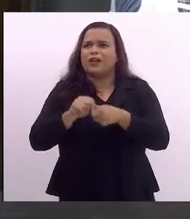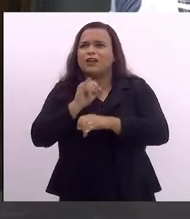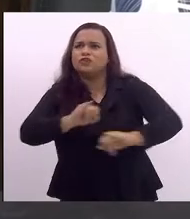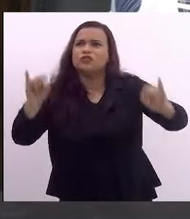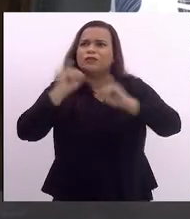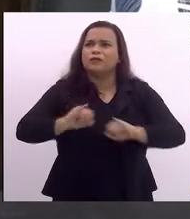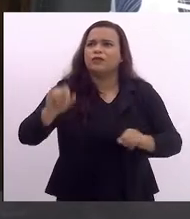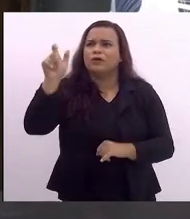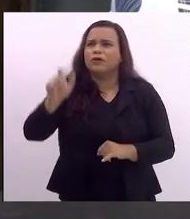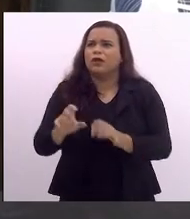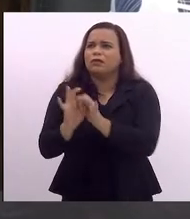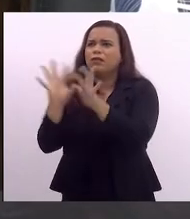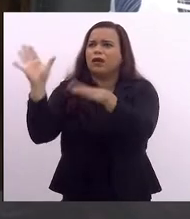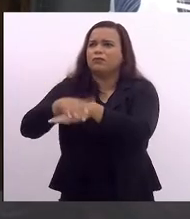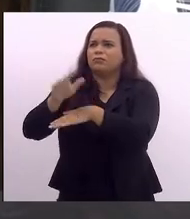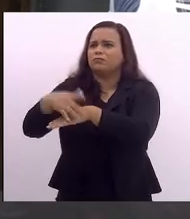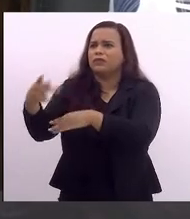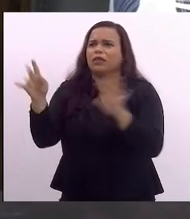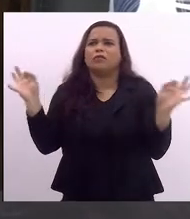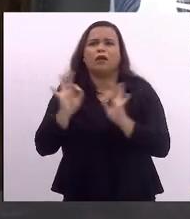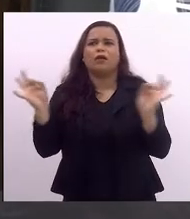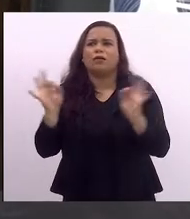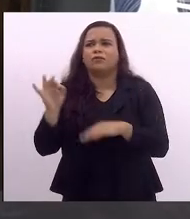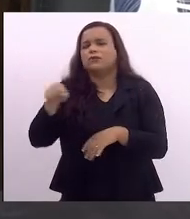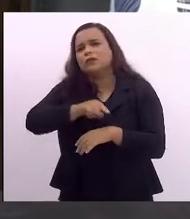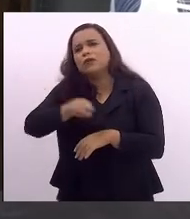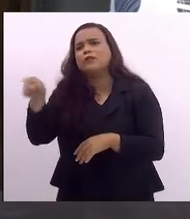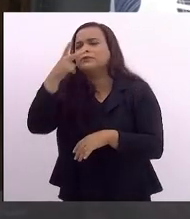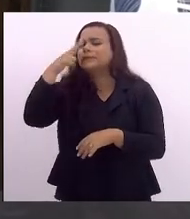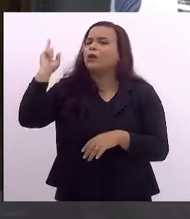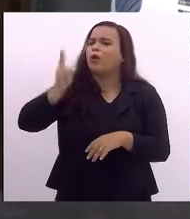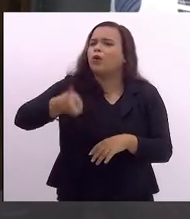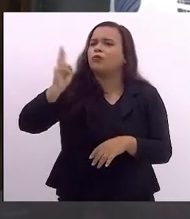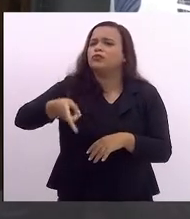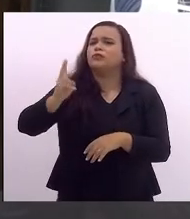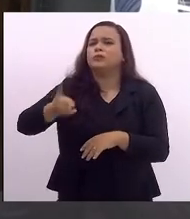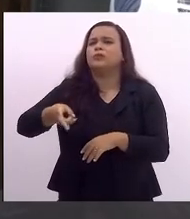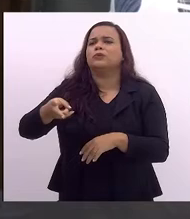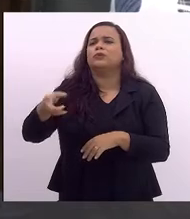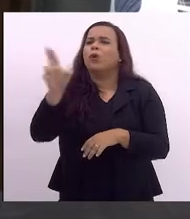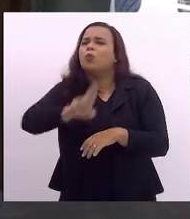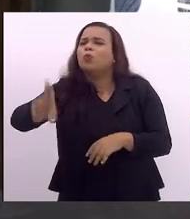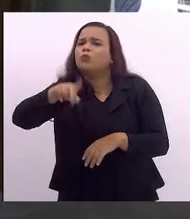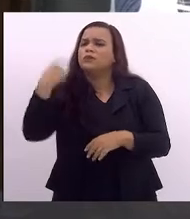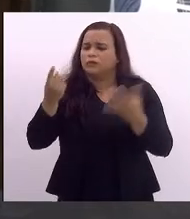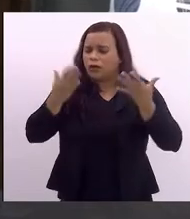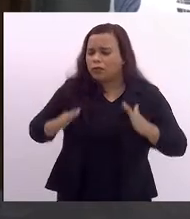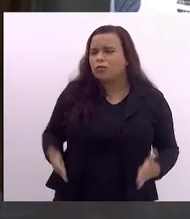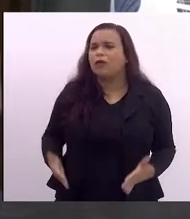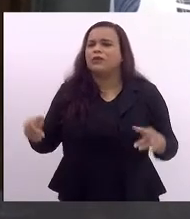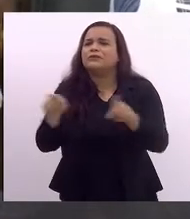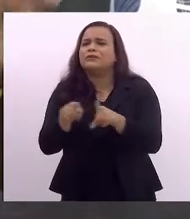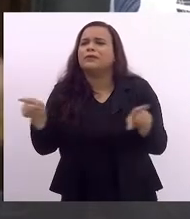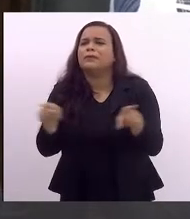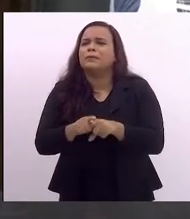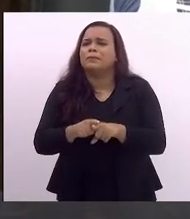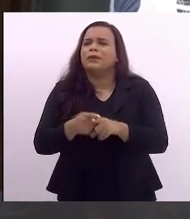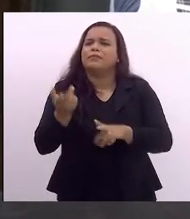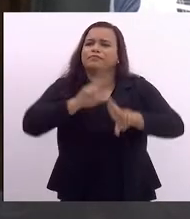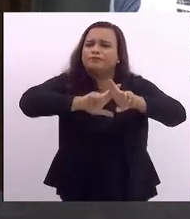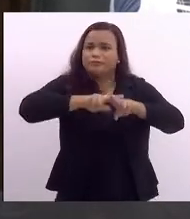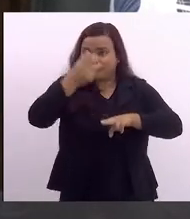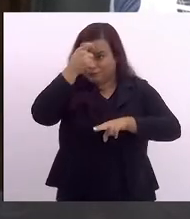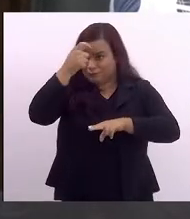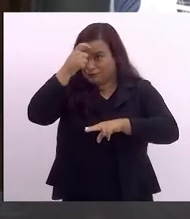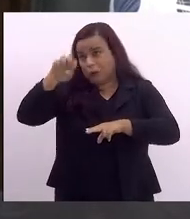daqueles que não nos libertaram, daqueles que, de fato, continuam explorando os nossos corpos e nos mantendo cativos, seja através da mentalidade ou